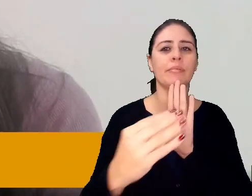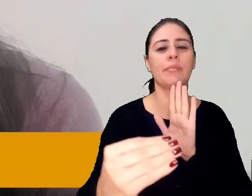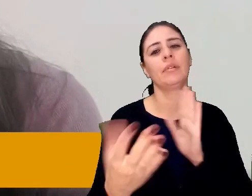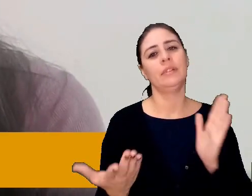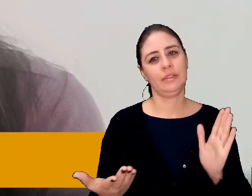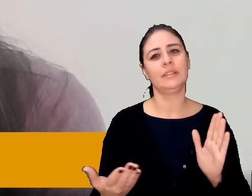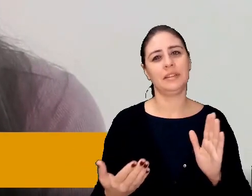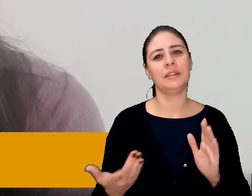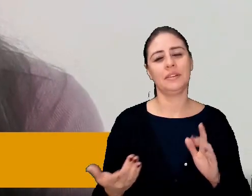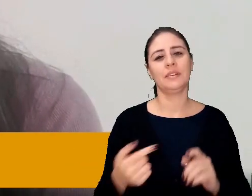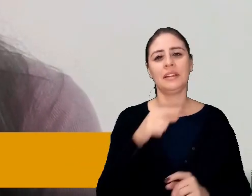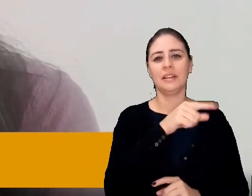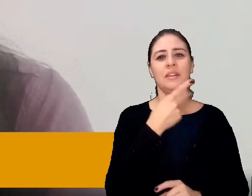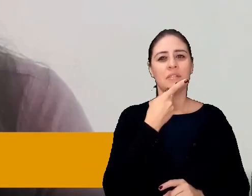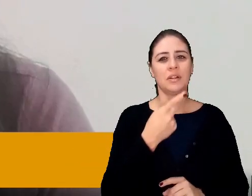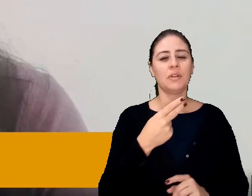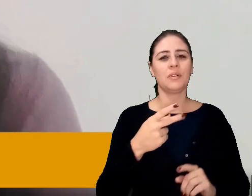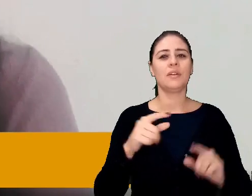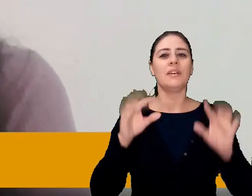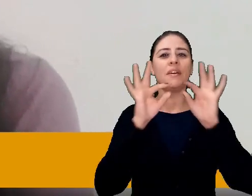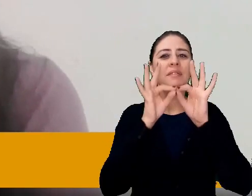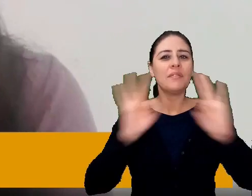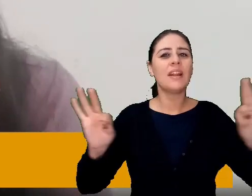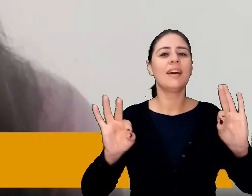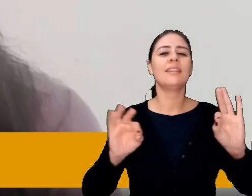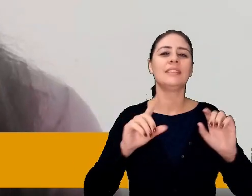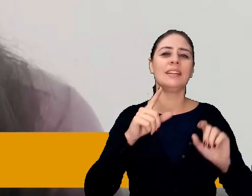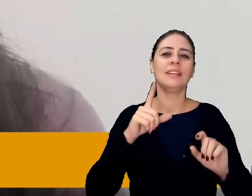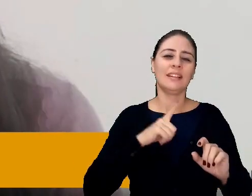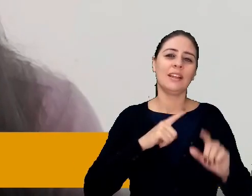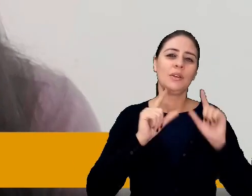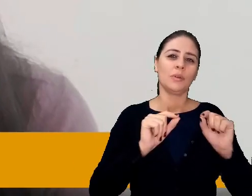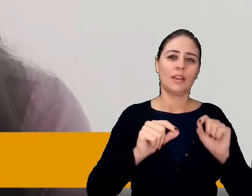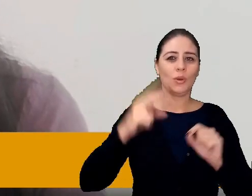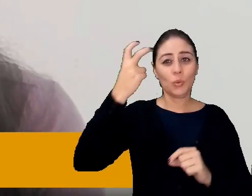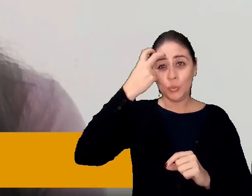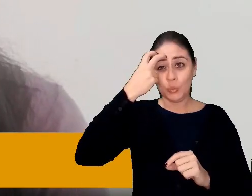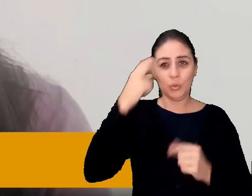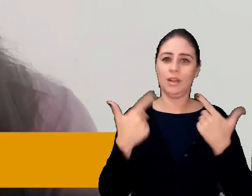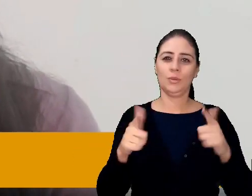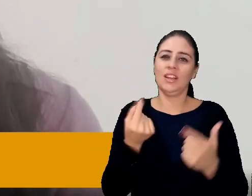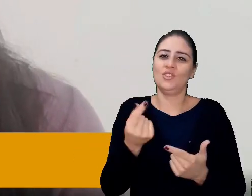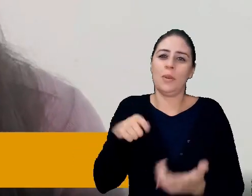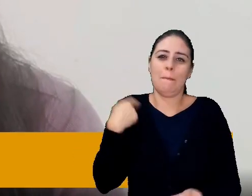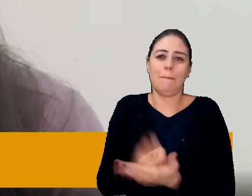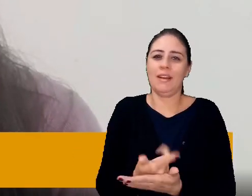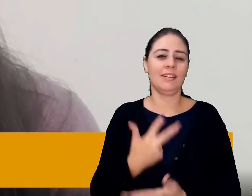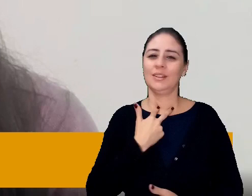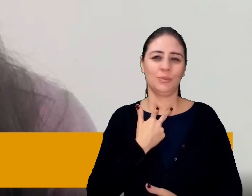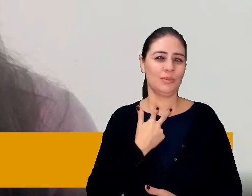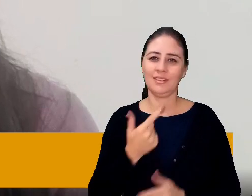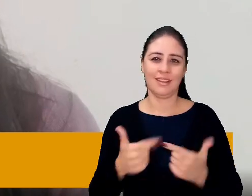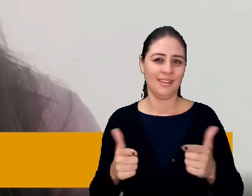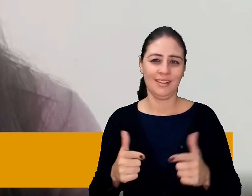né? Ele falando da frase ali, né, que a ancestralidade não se paga com moeda. Eu tenho uma amiga que o nome dela é Caê Guajajara, vocês